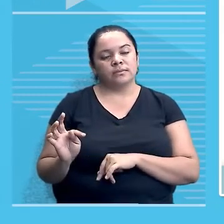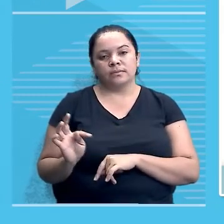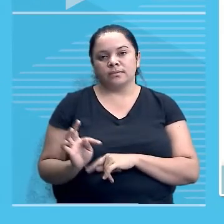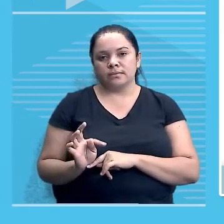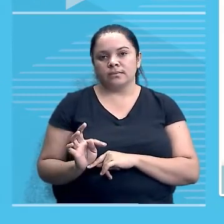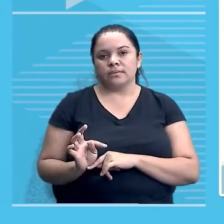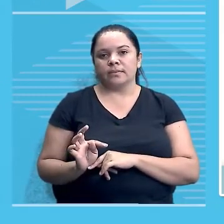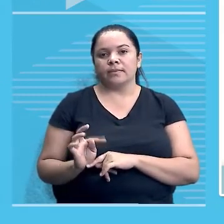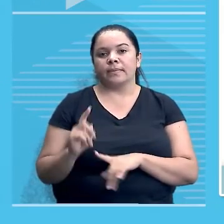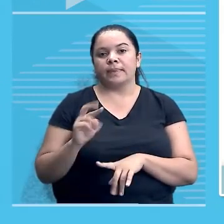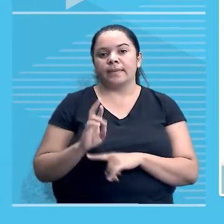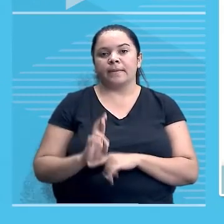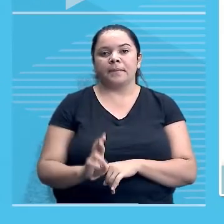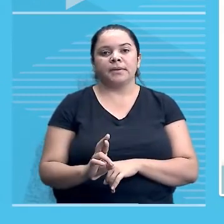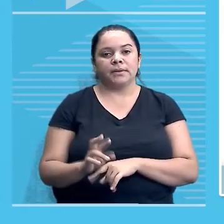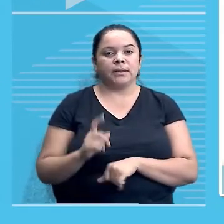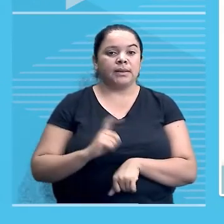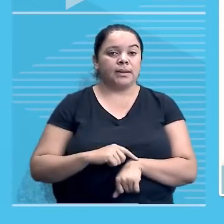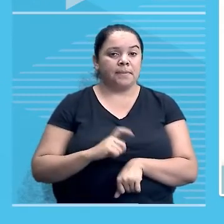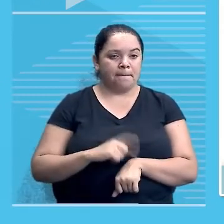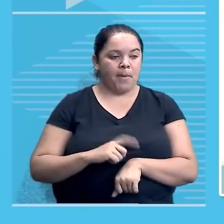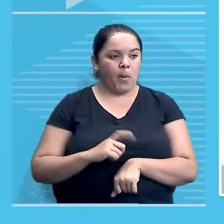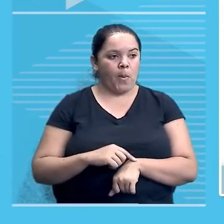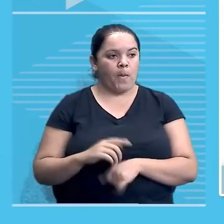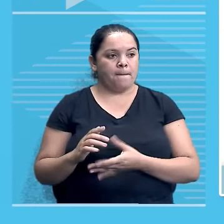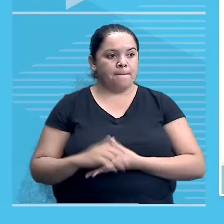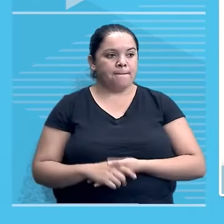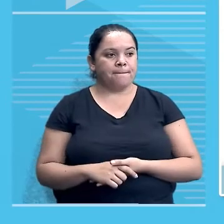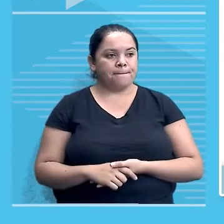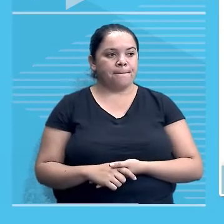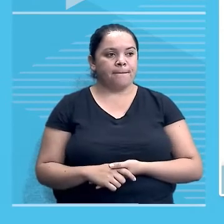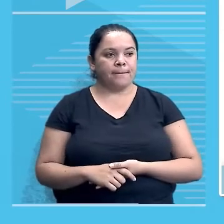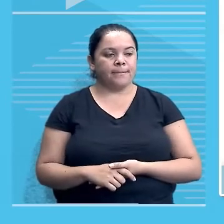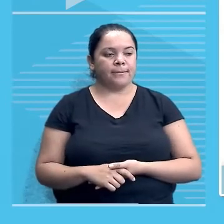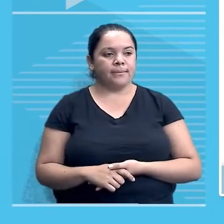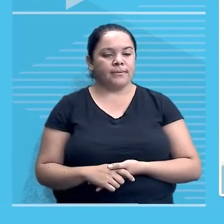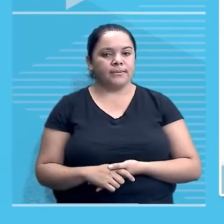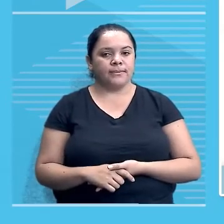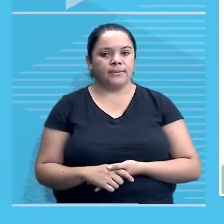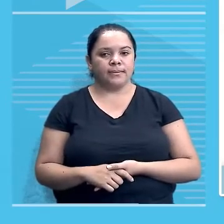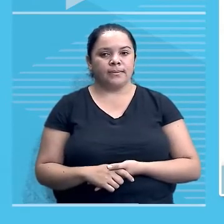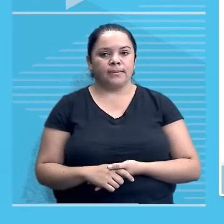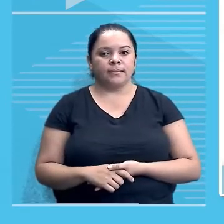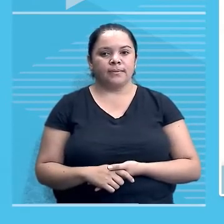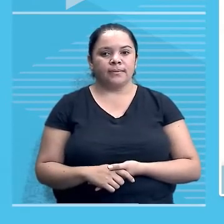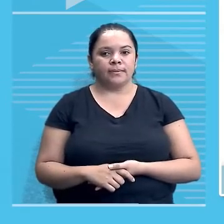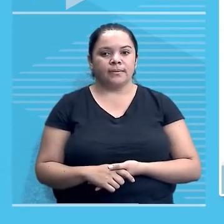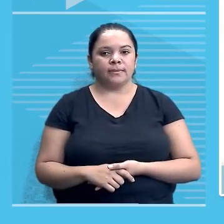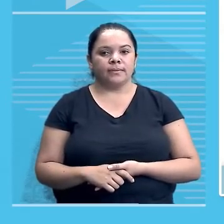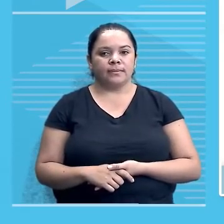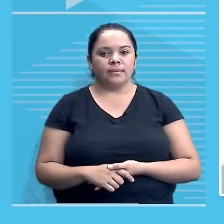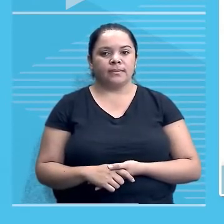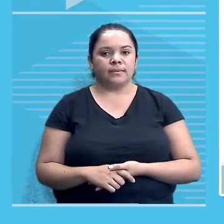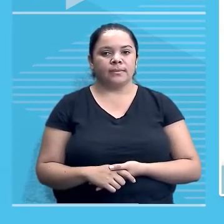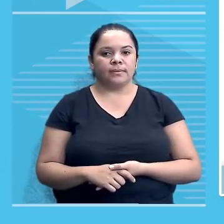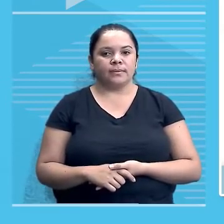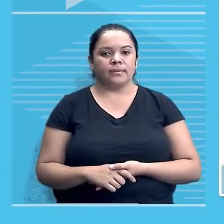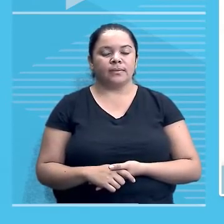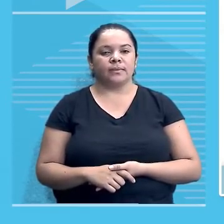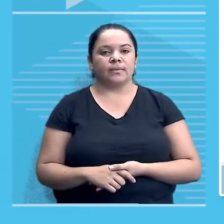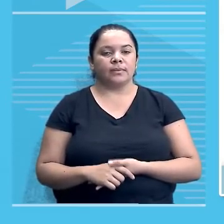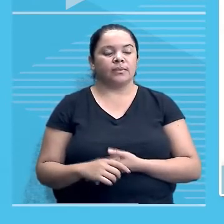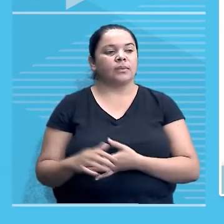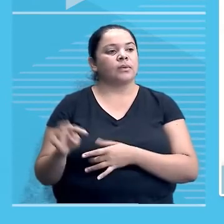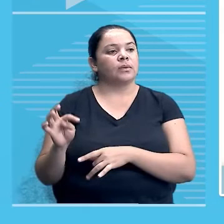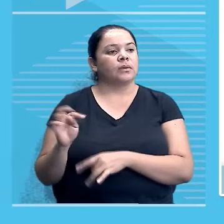que eu coloquei com T minúsculo, tá? O tempo que esse corpo recebe calor é de